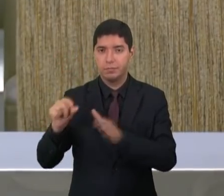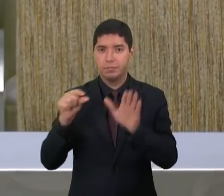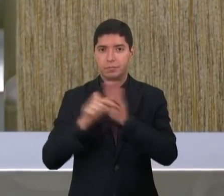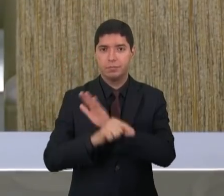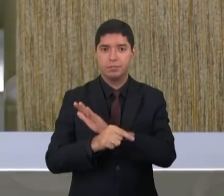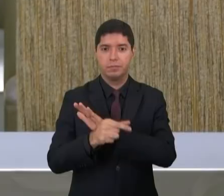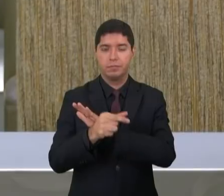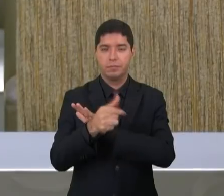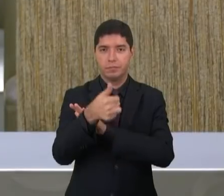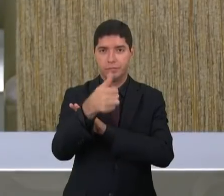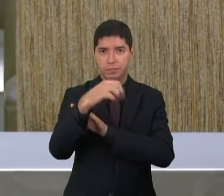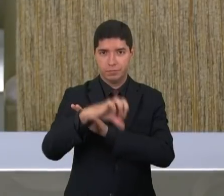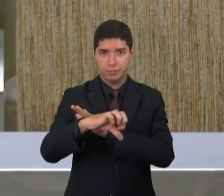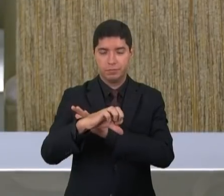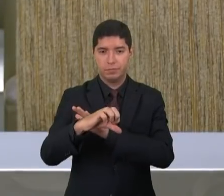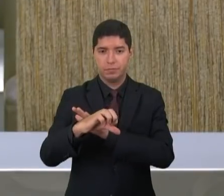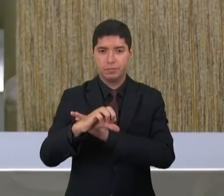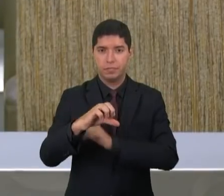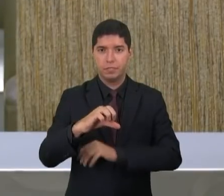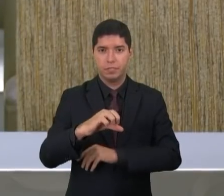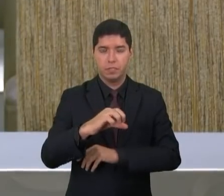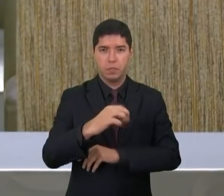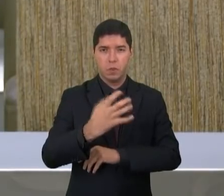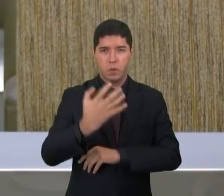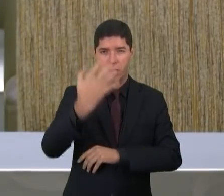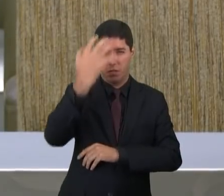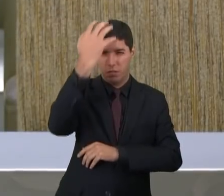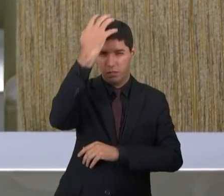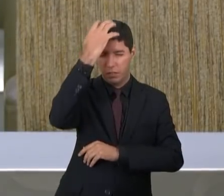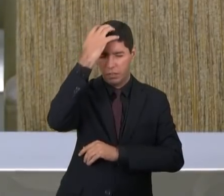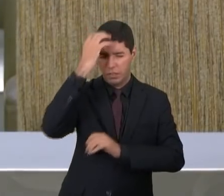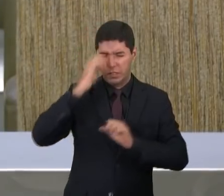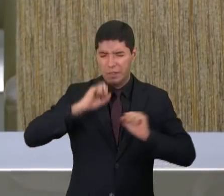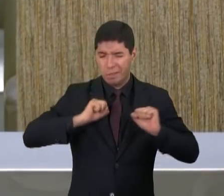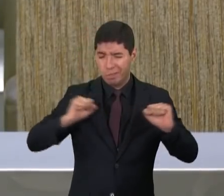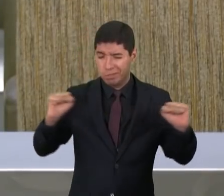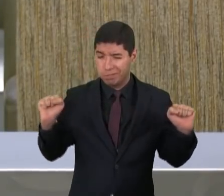número 19, que o rei se encheu de furor,